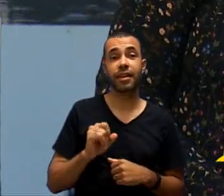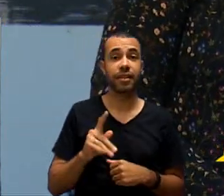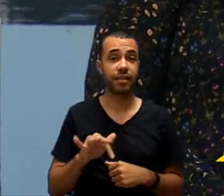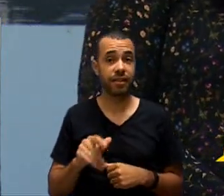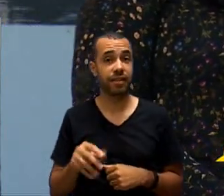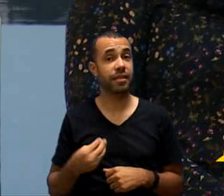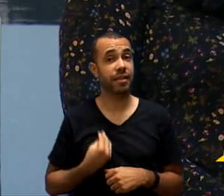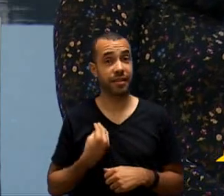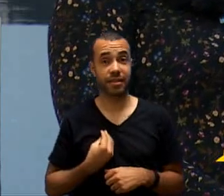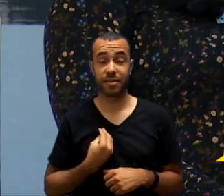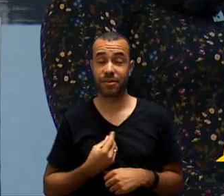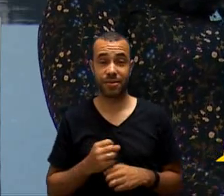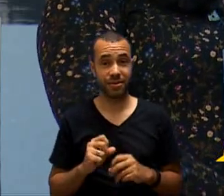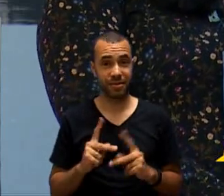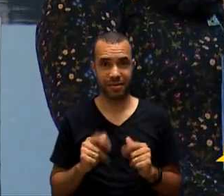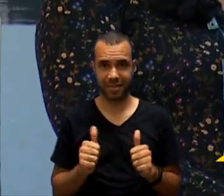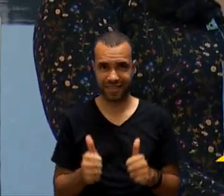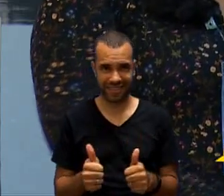tá?